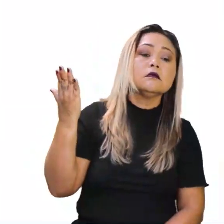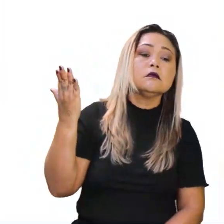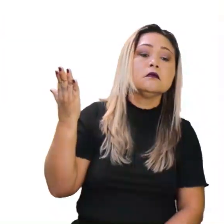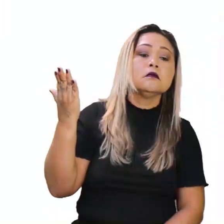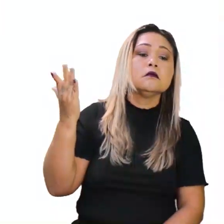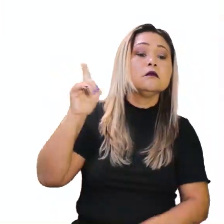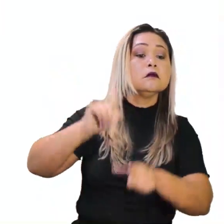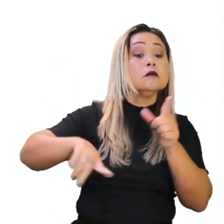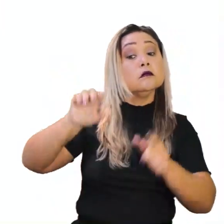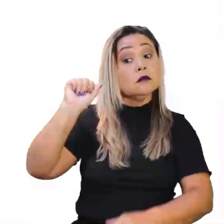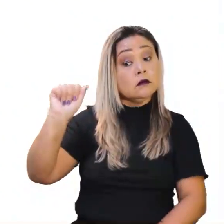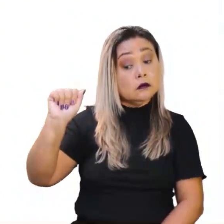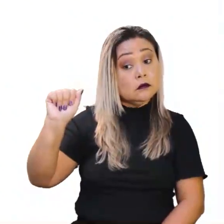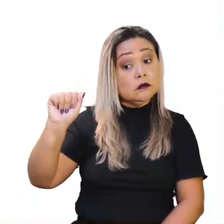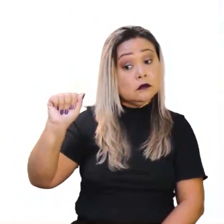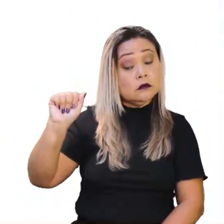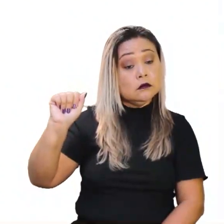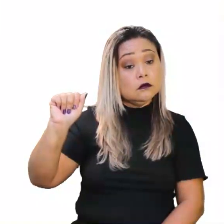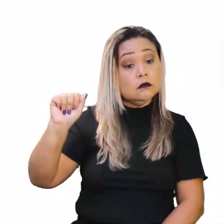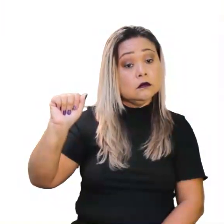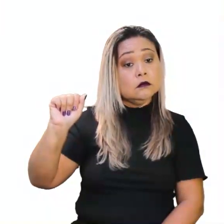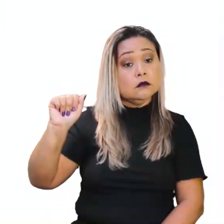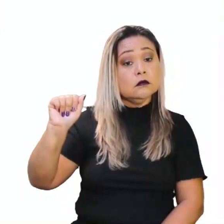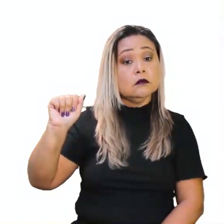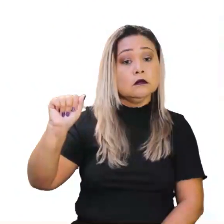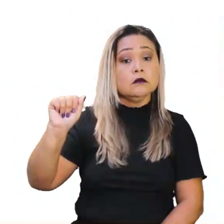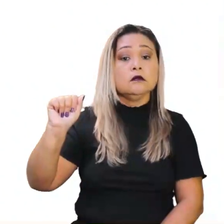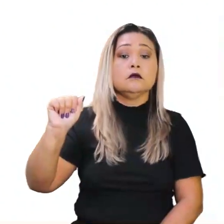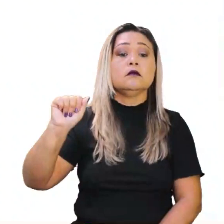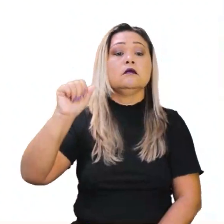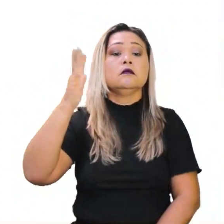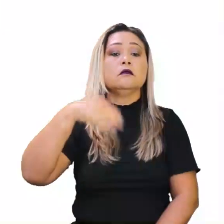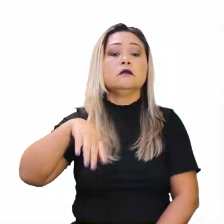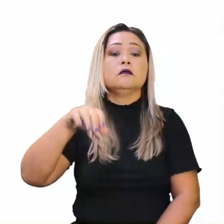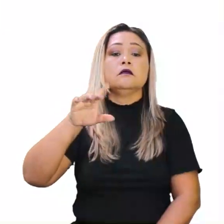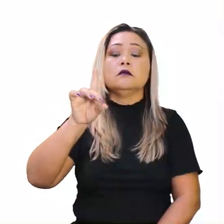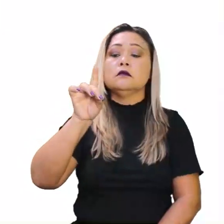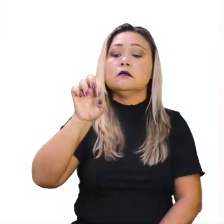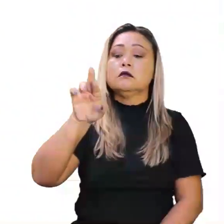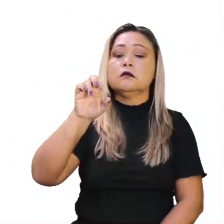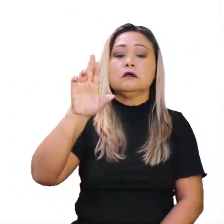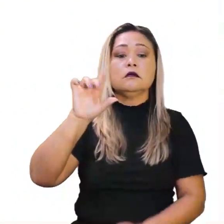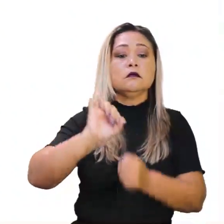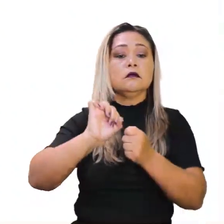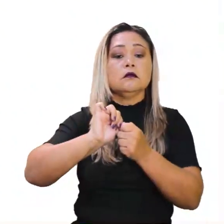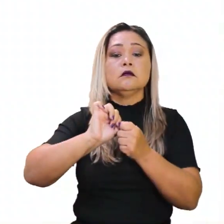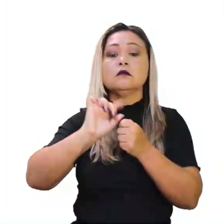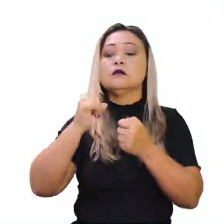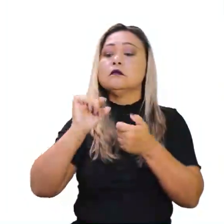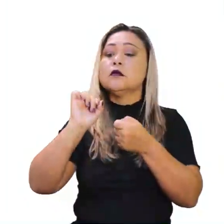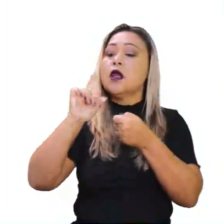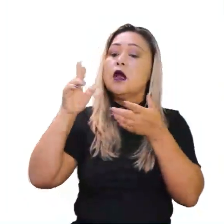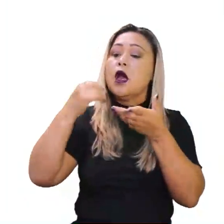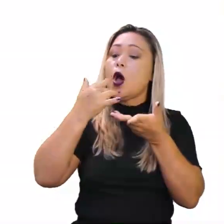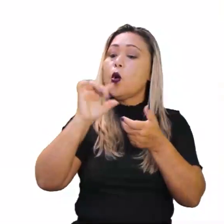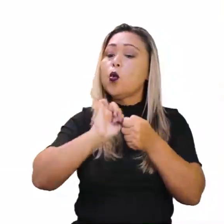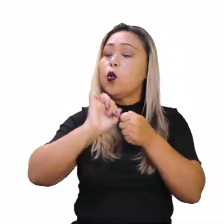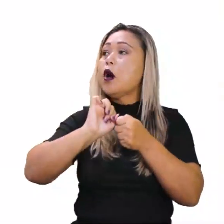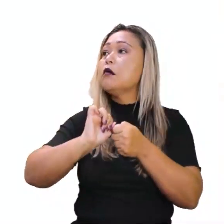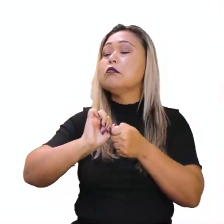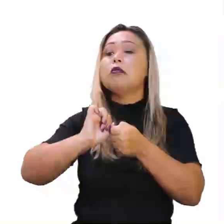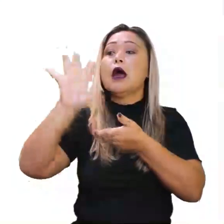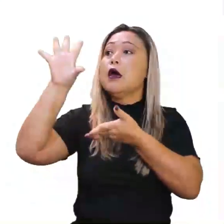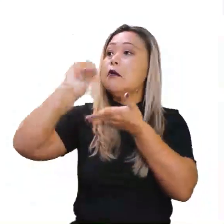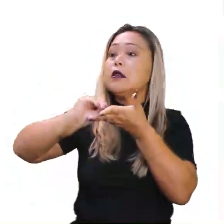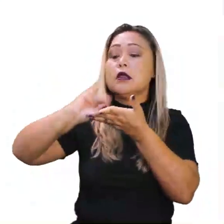Então, a alternativa melhor que André e Matisse não usavam as cores para imitar a natureza, eles usavam para criar,